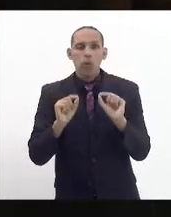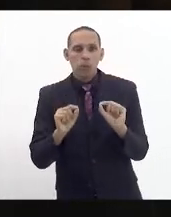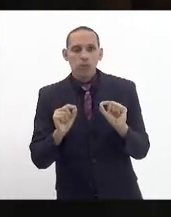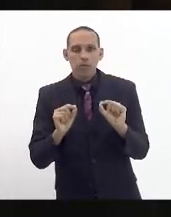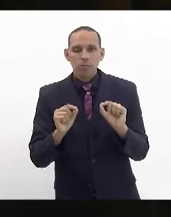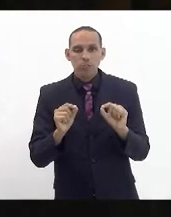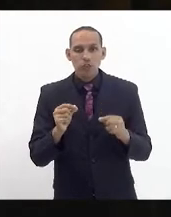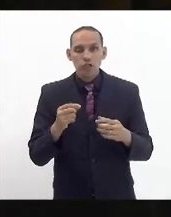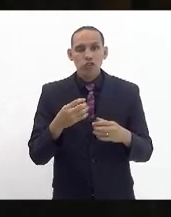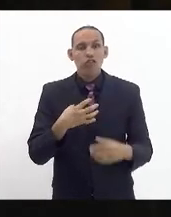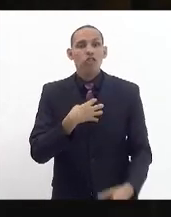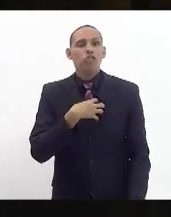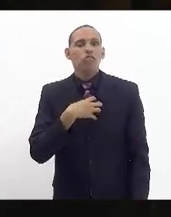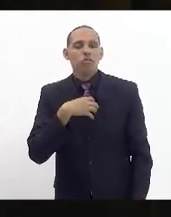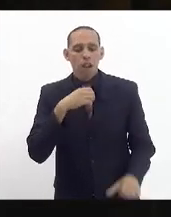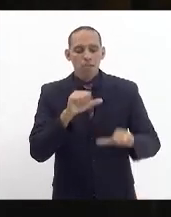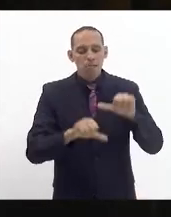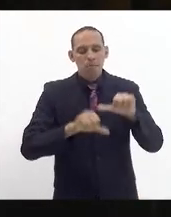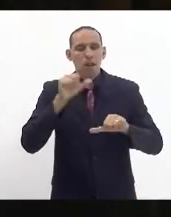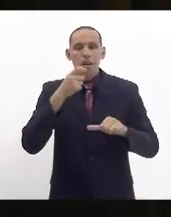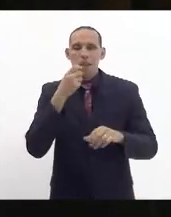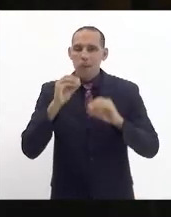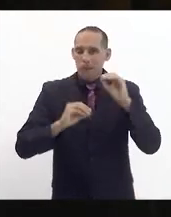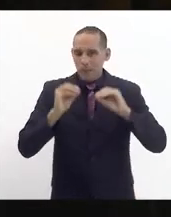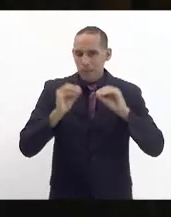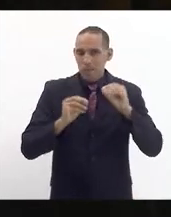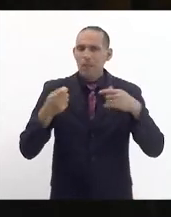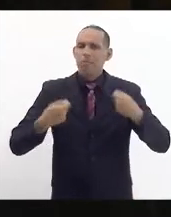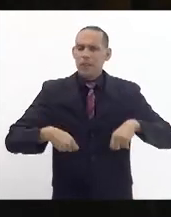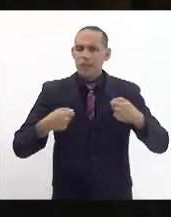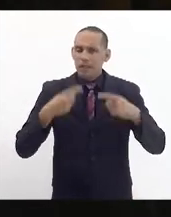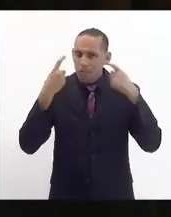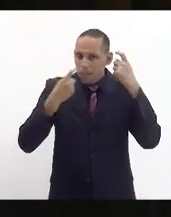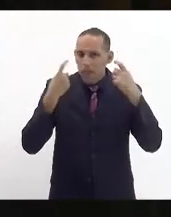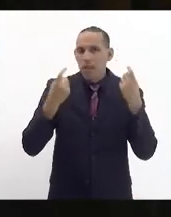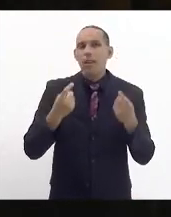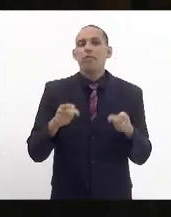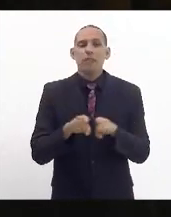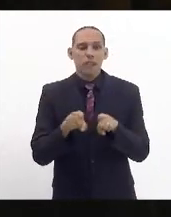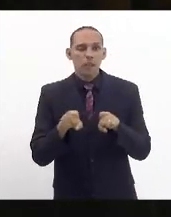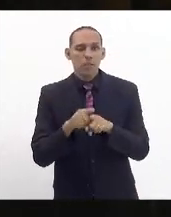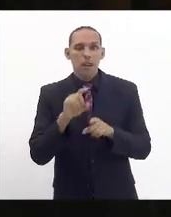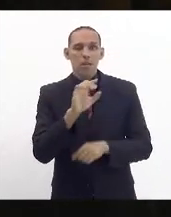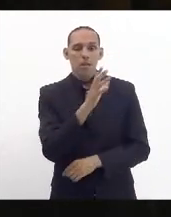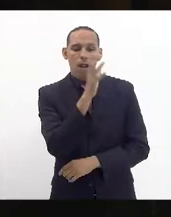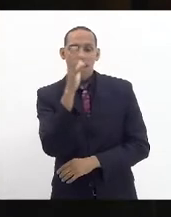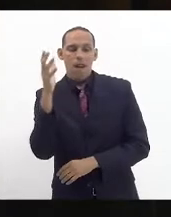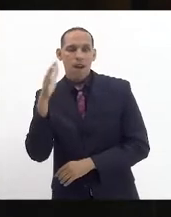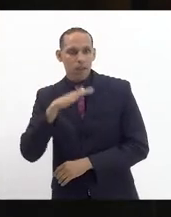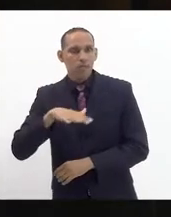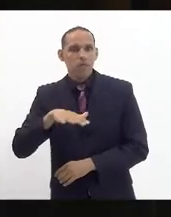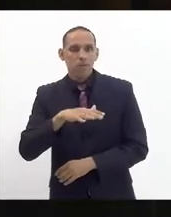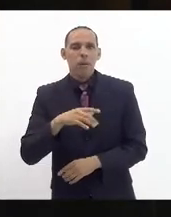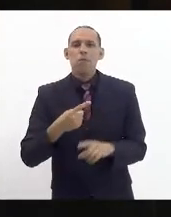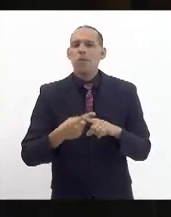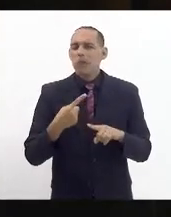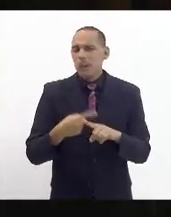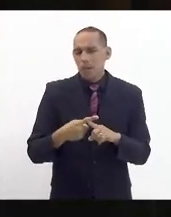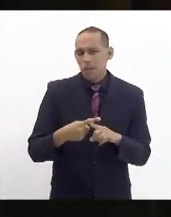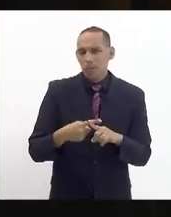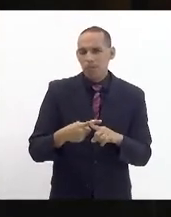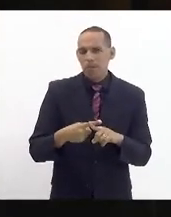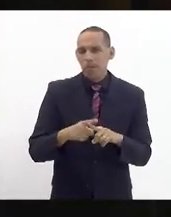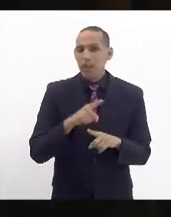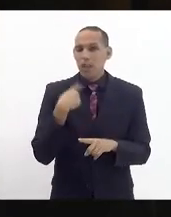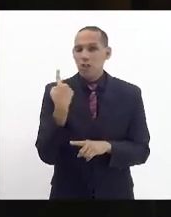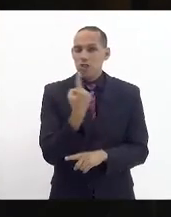de transformação desse plástico. Então, tem que haver uma preocupação também ambiental sob esse ponto de vista. Afinal de contas, o